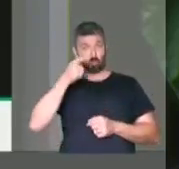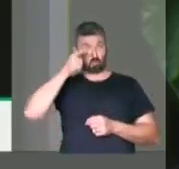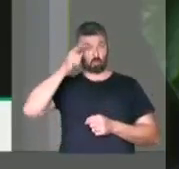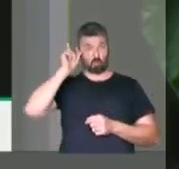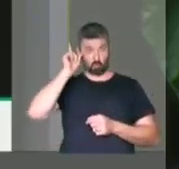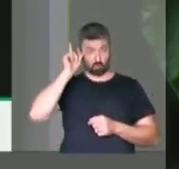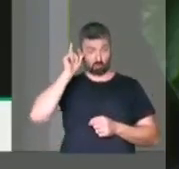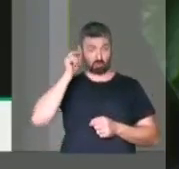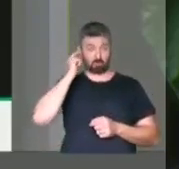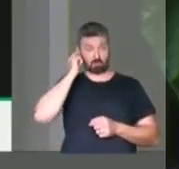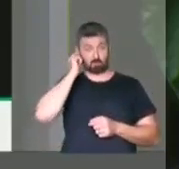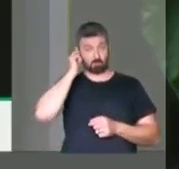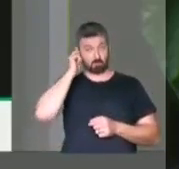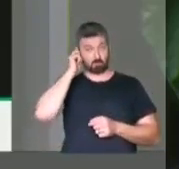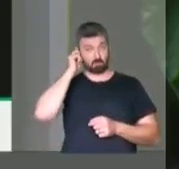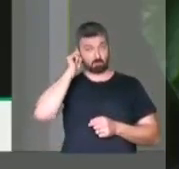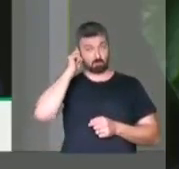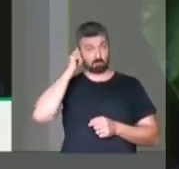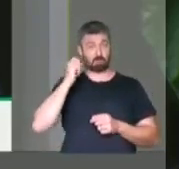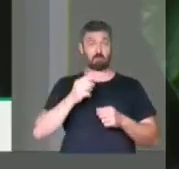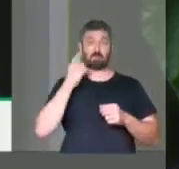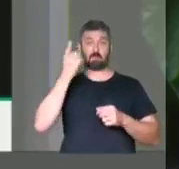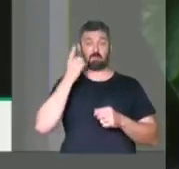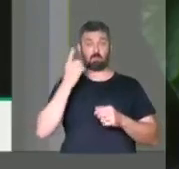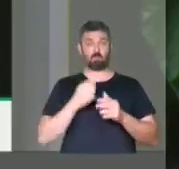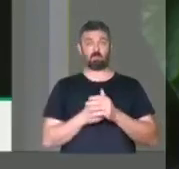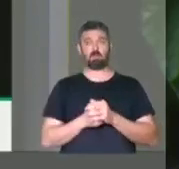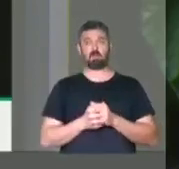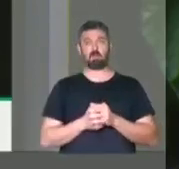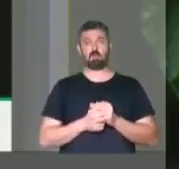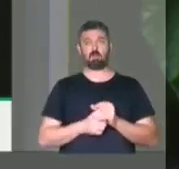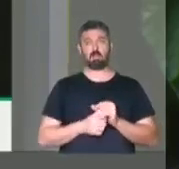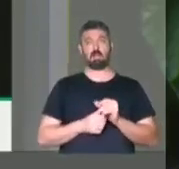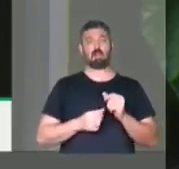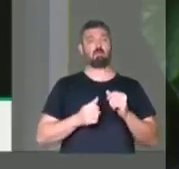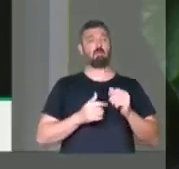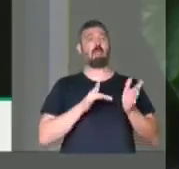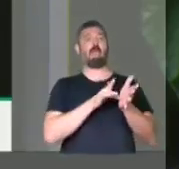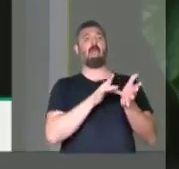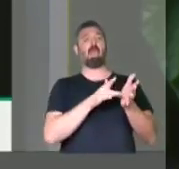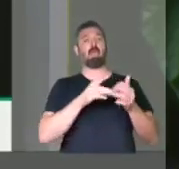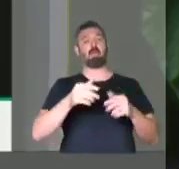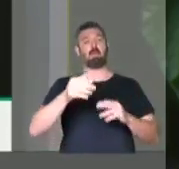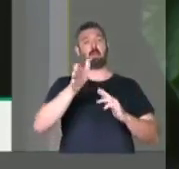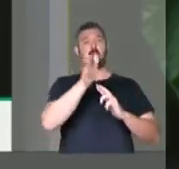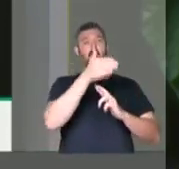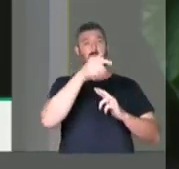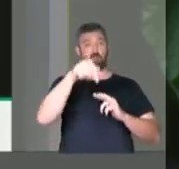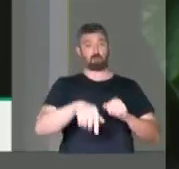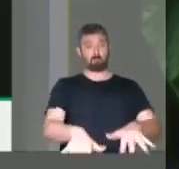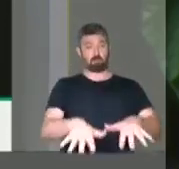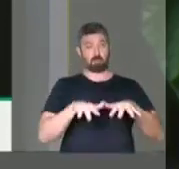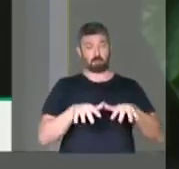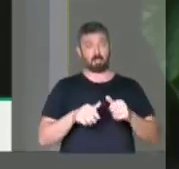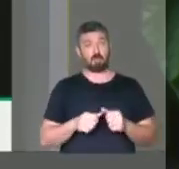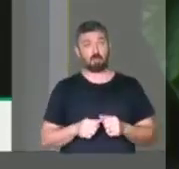ontem, deputado David, um deputado dublê de embaixador no plenário dessa